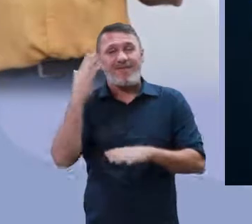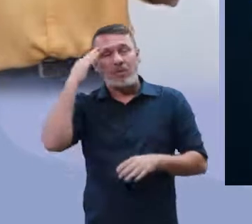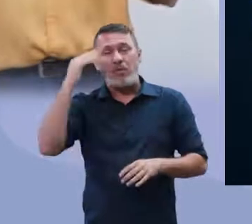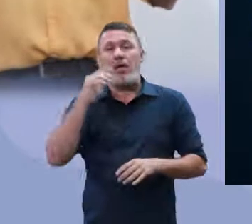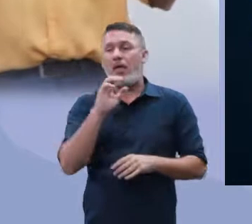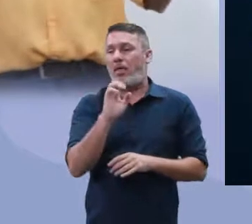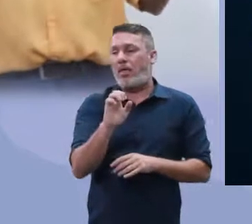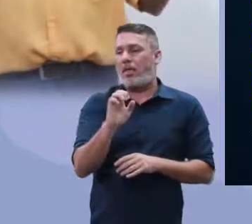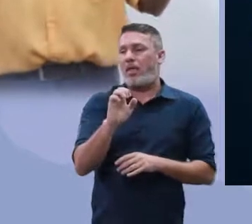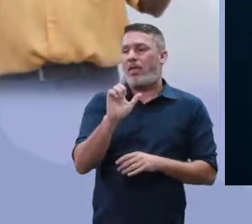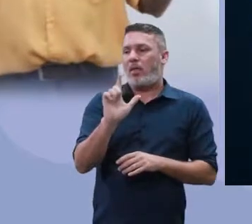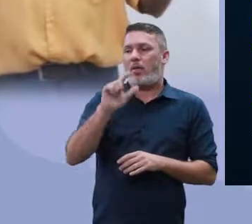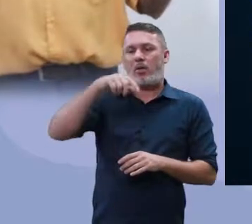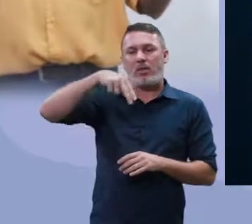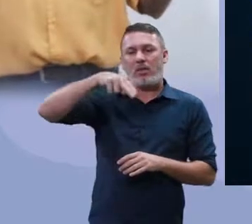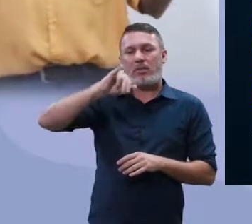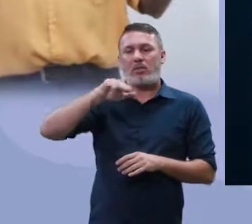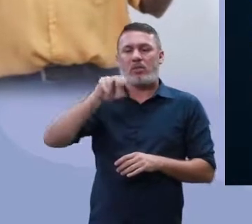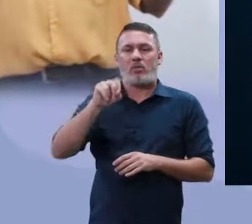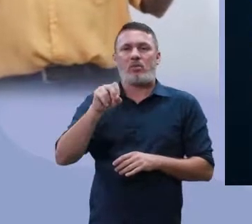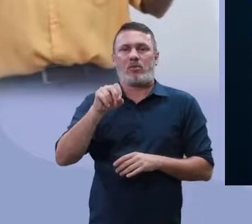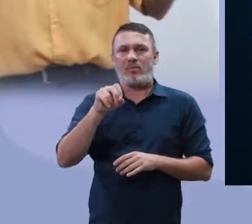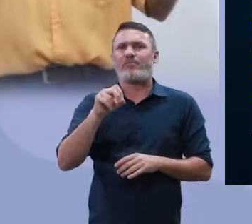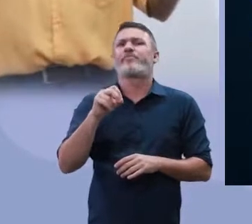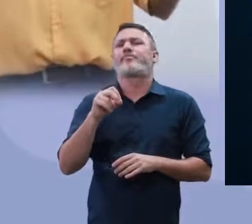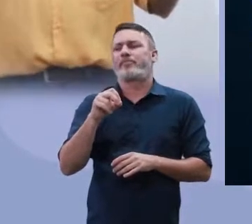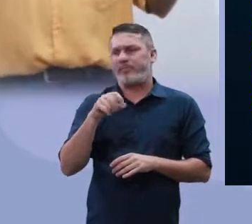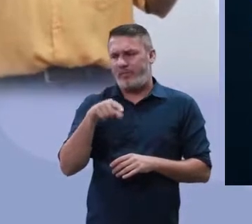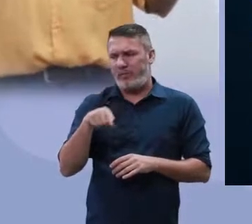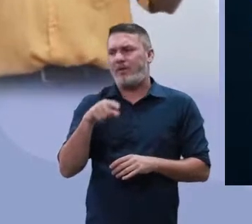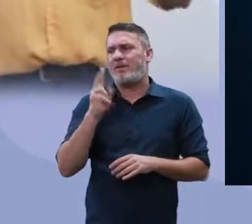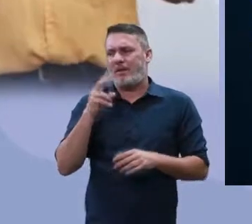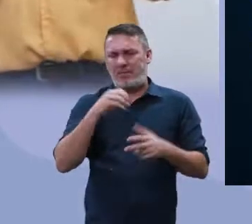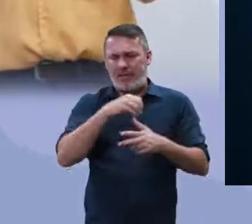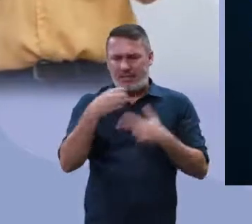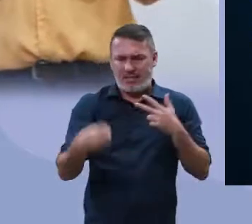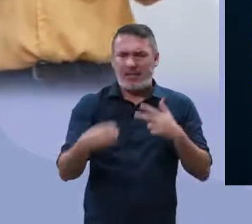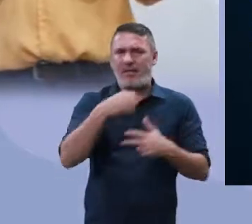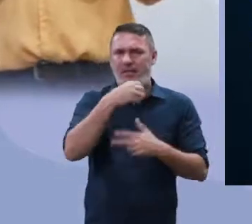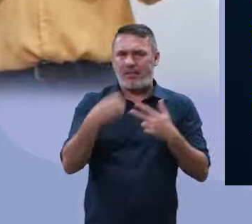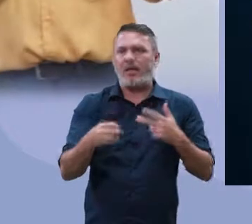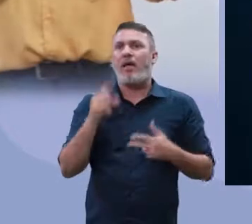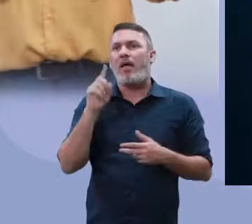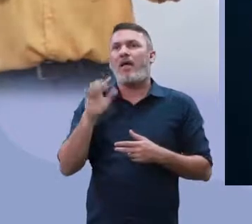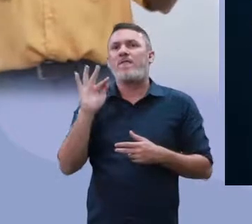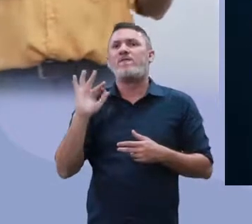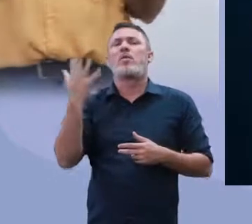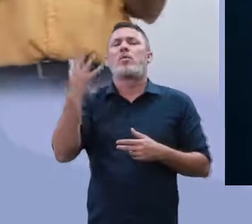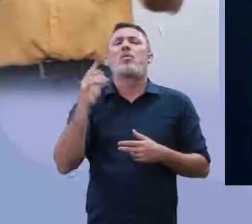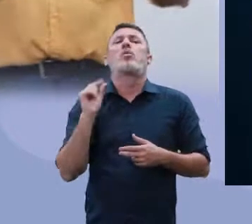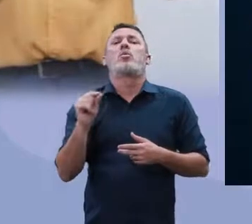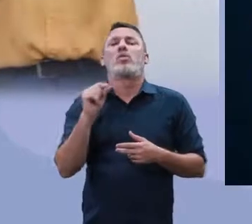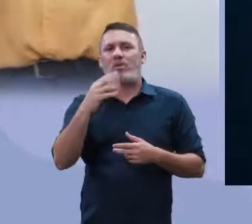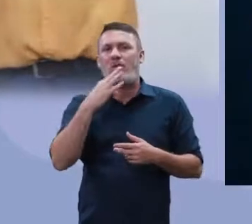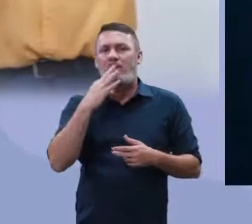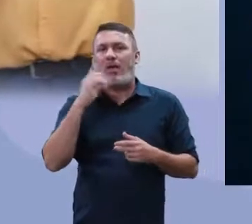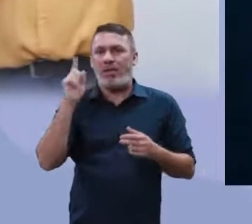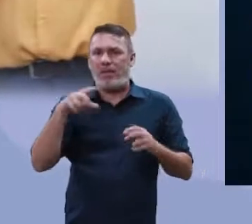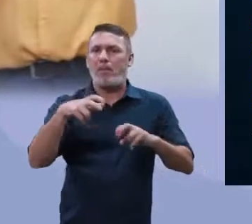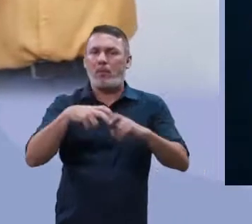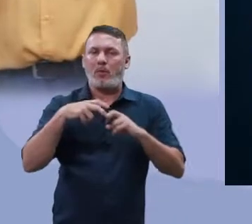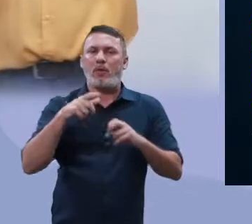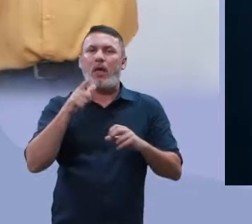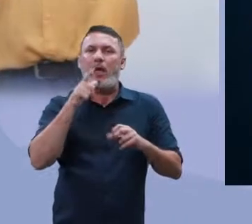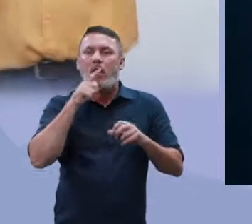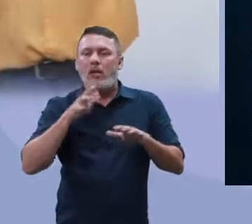Niño, também muito comentado, né, nas nossas questões de Enem. Só para a gente relembrar, né, o El Niño é um fenômeno de aquecimento